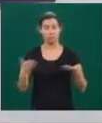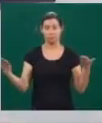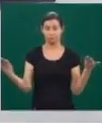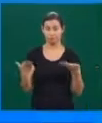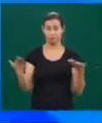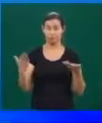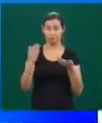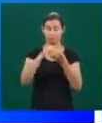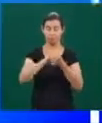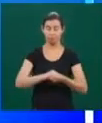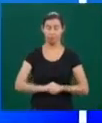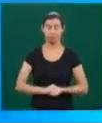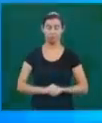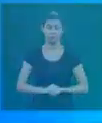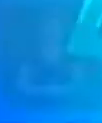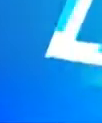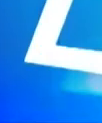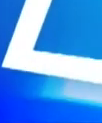ar.